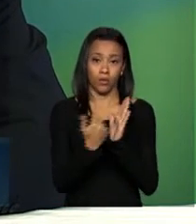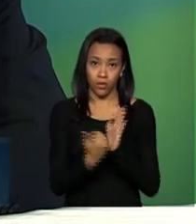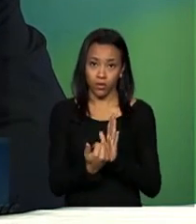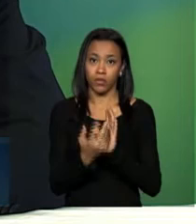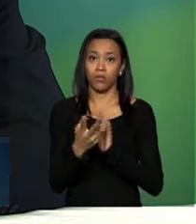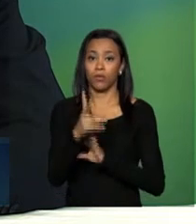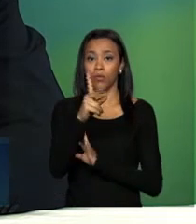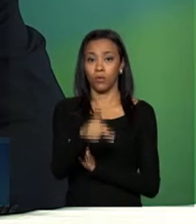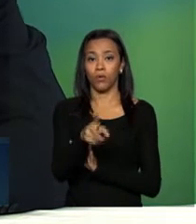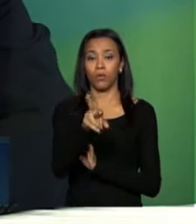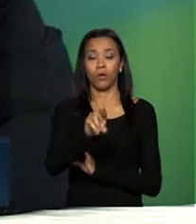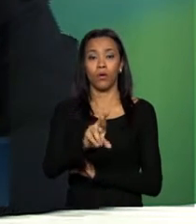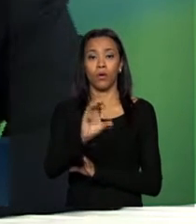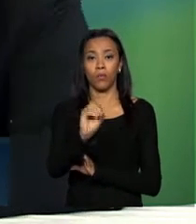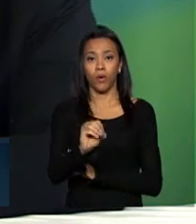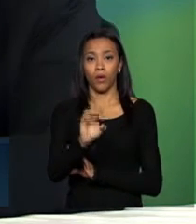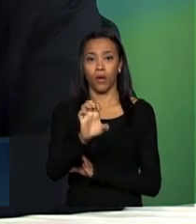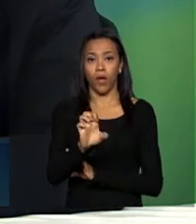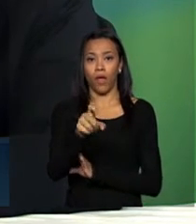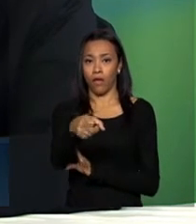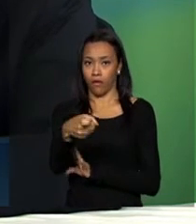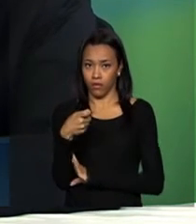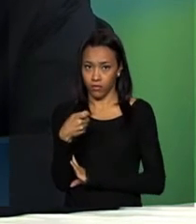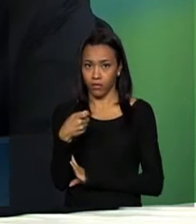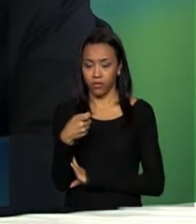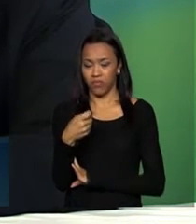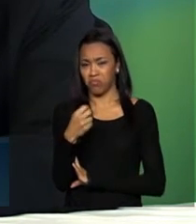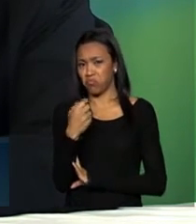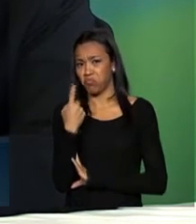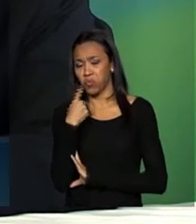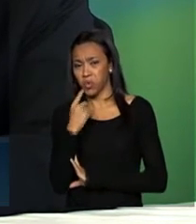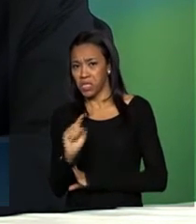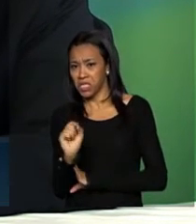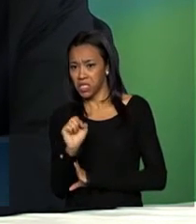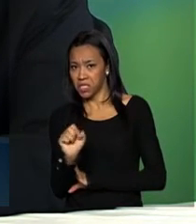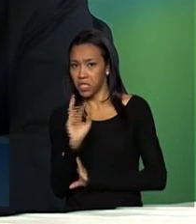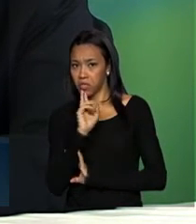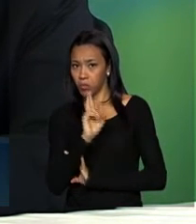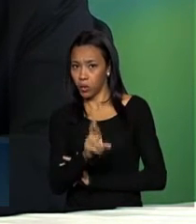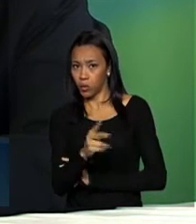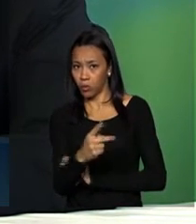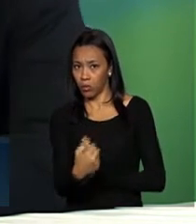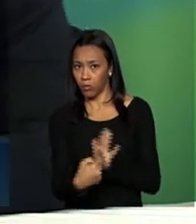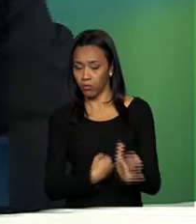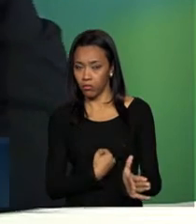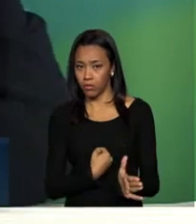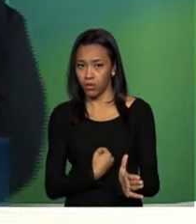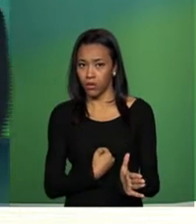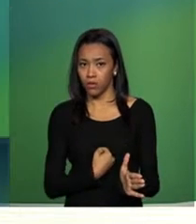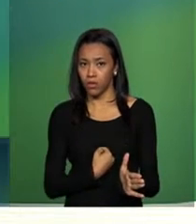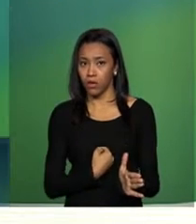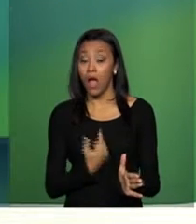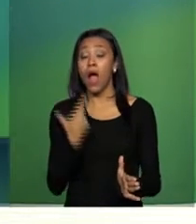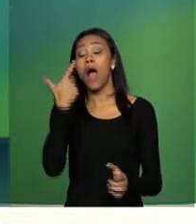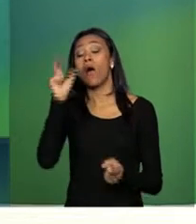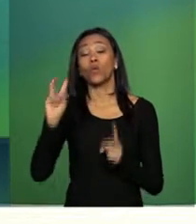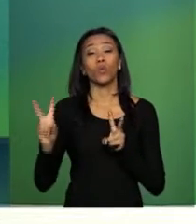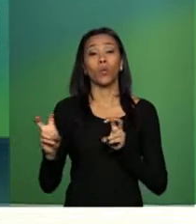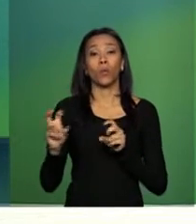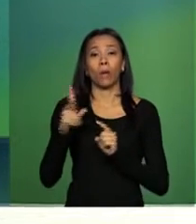Eu creio que, não sei se restou algum ponto da sua pergunta. Quanto ao